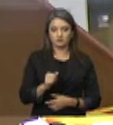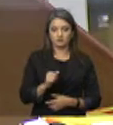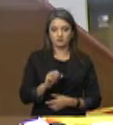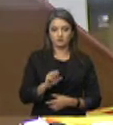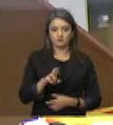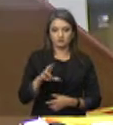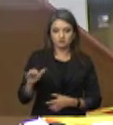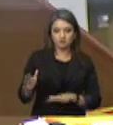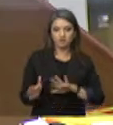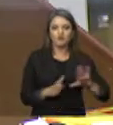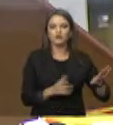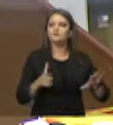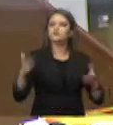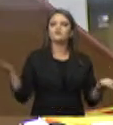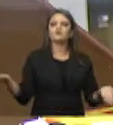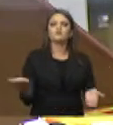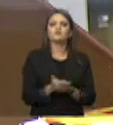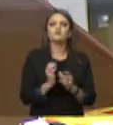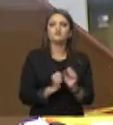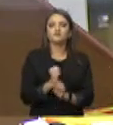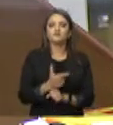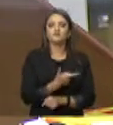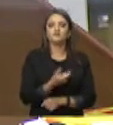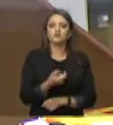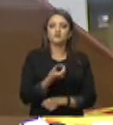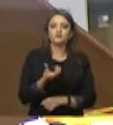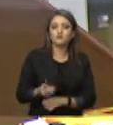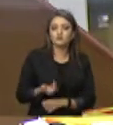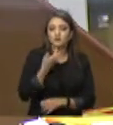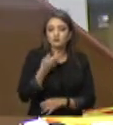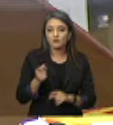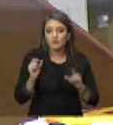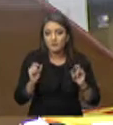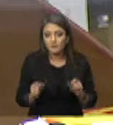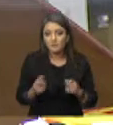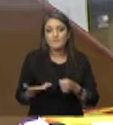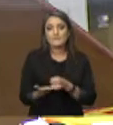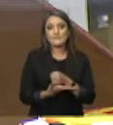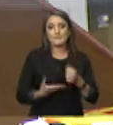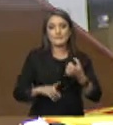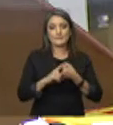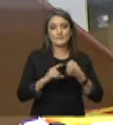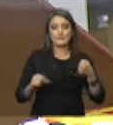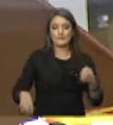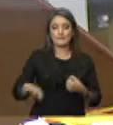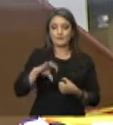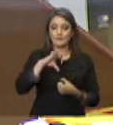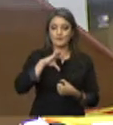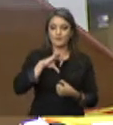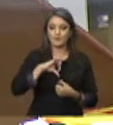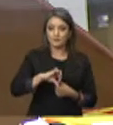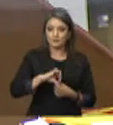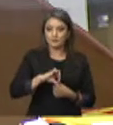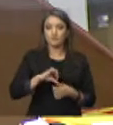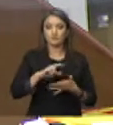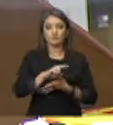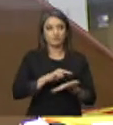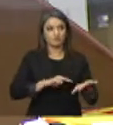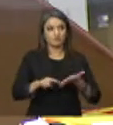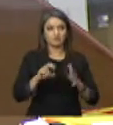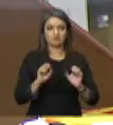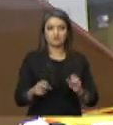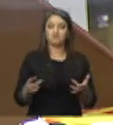Maldonado odomires versus Guatemala em 2006 e afirmou aquela cortina entendimento de que o princípio do artigo 9º da